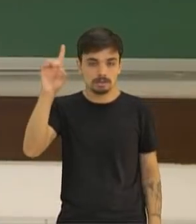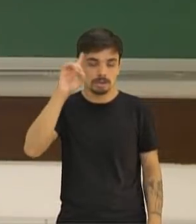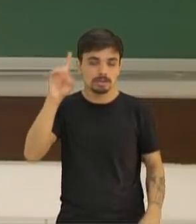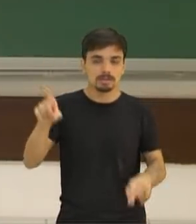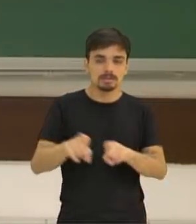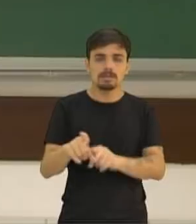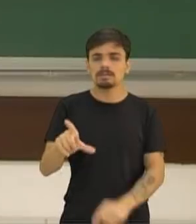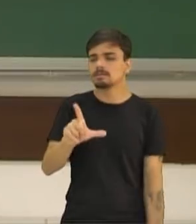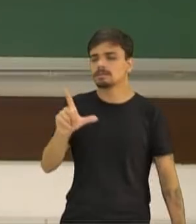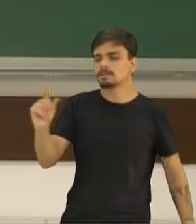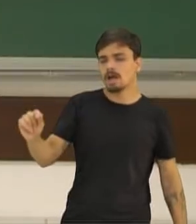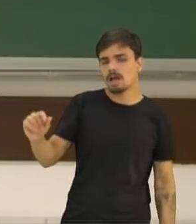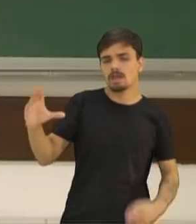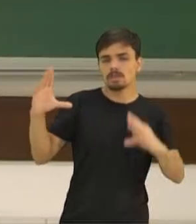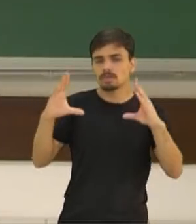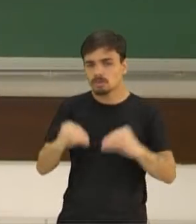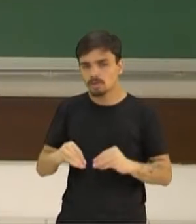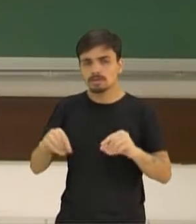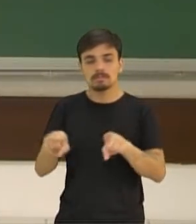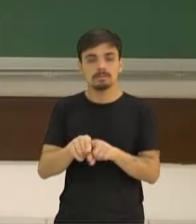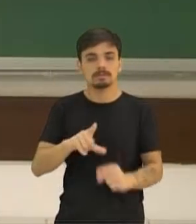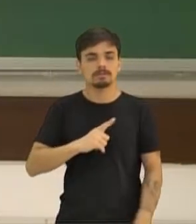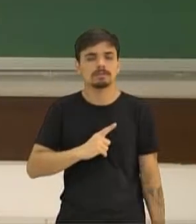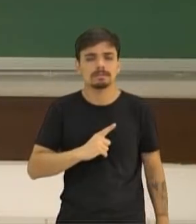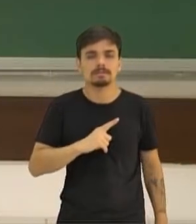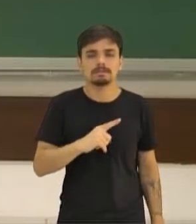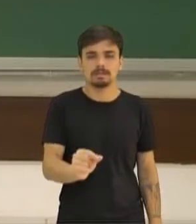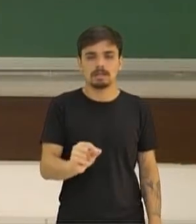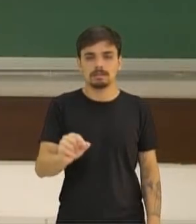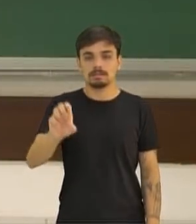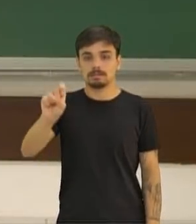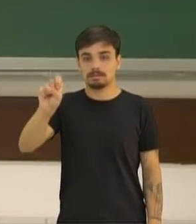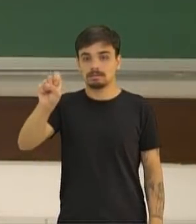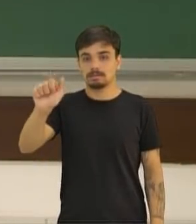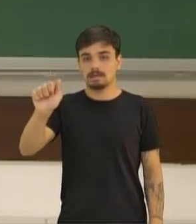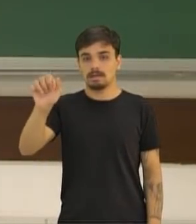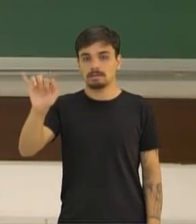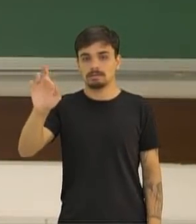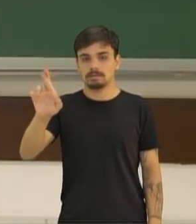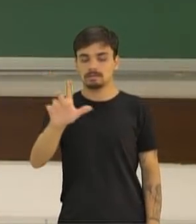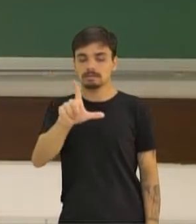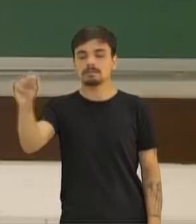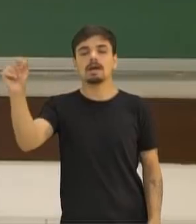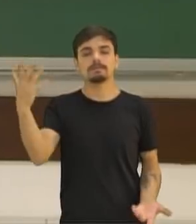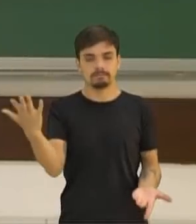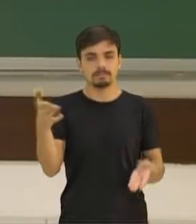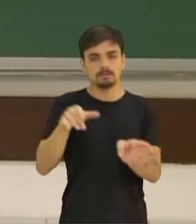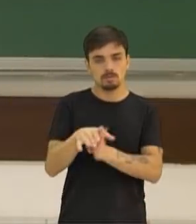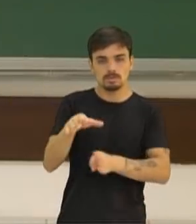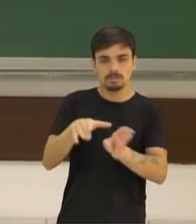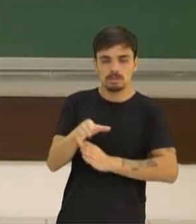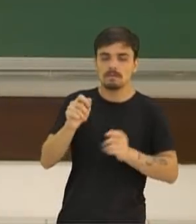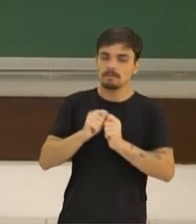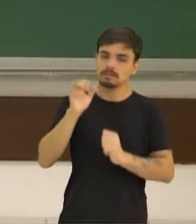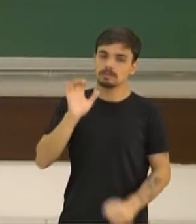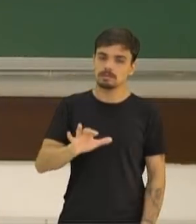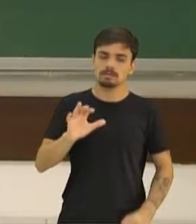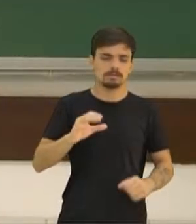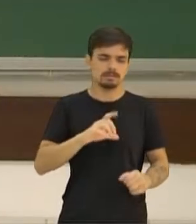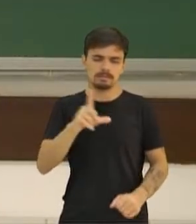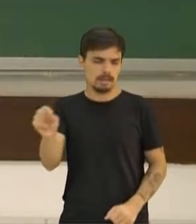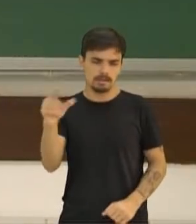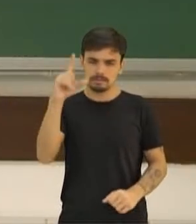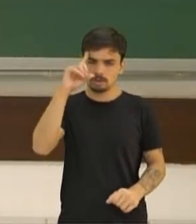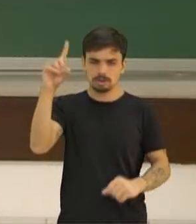saia de noite e saia de si. Do verbo sair. Ele dá um conselho. Faça isso. Saia de noite,